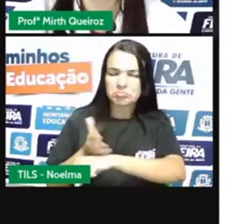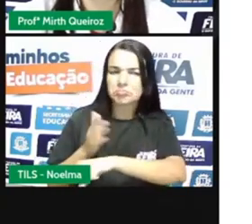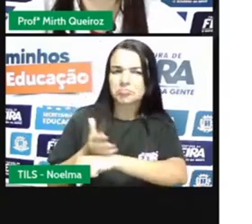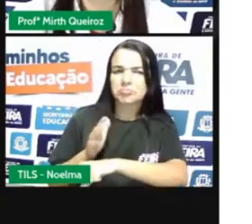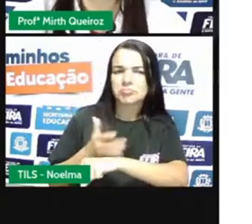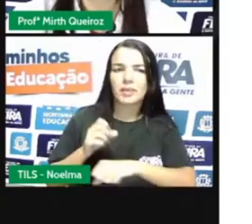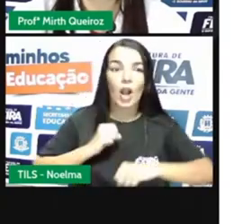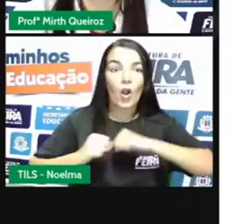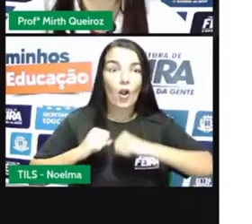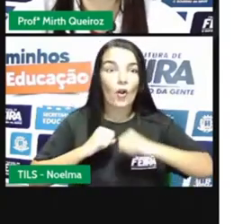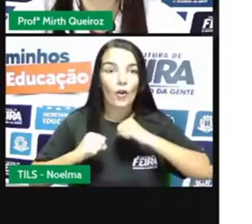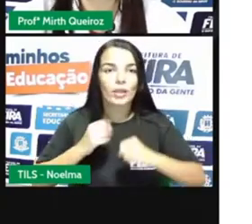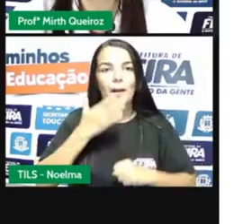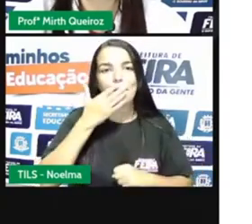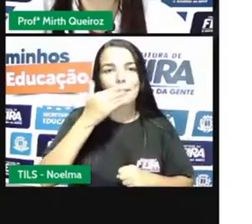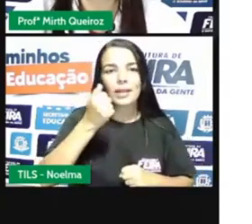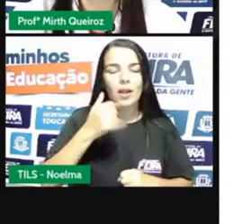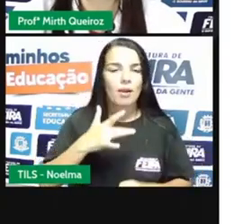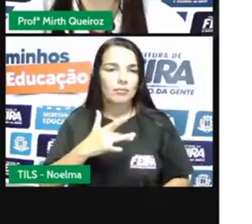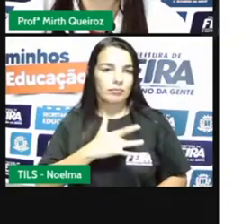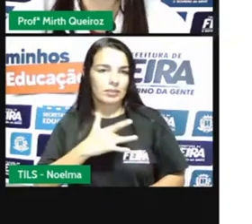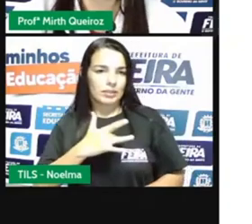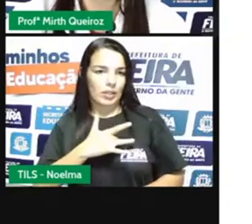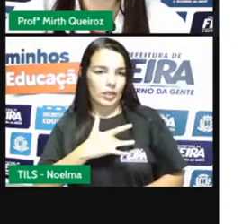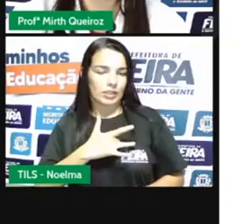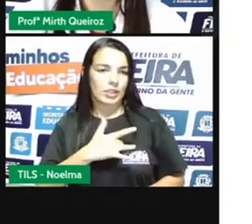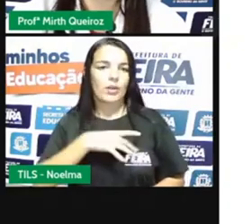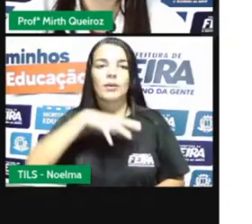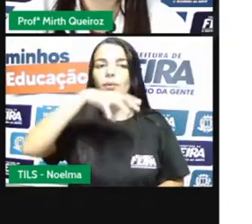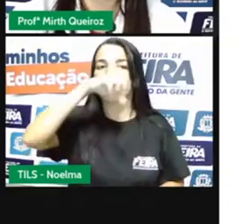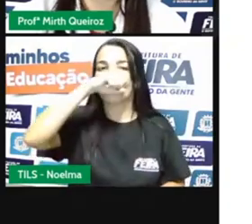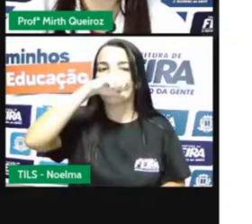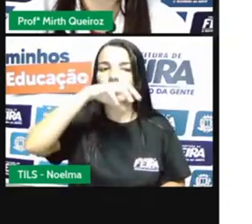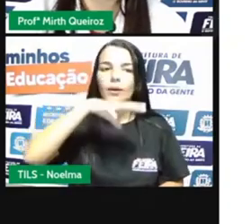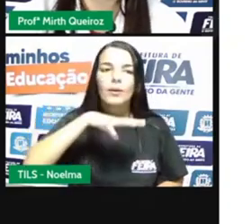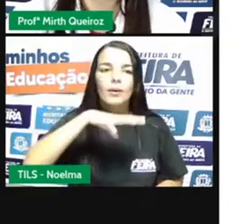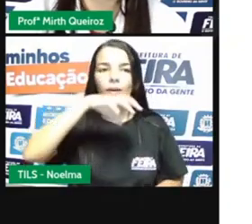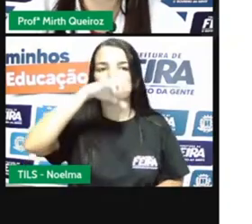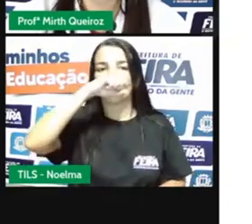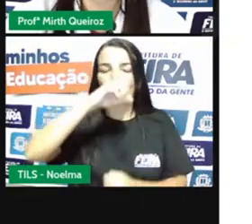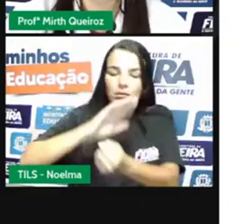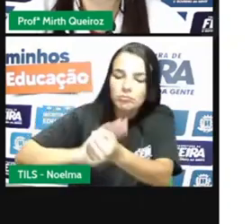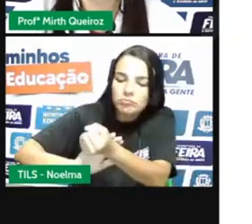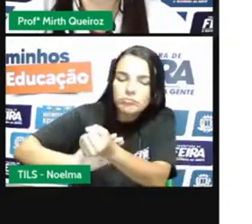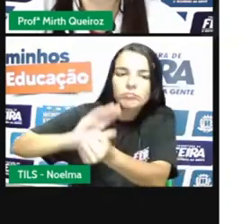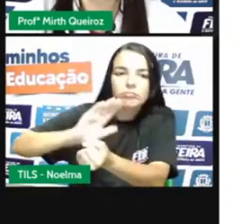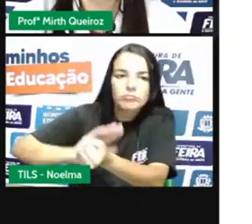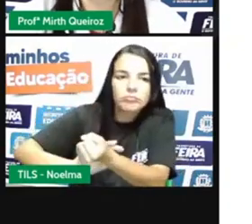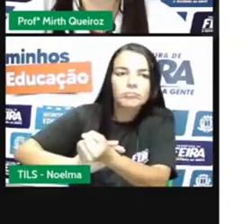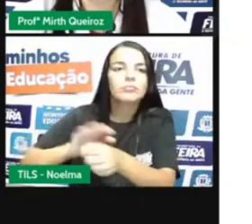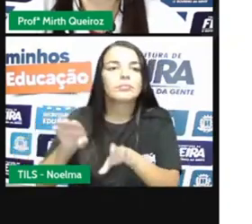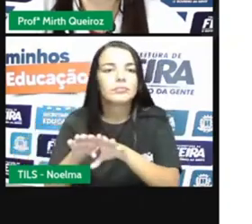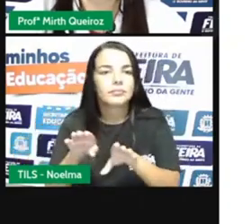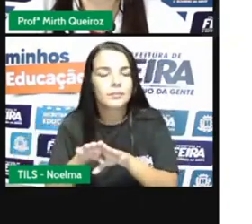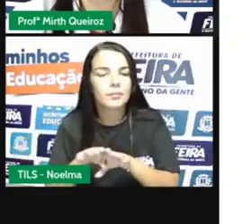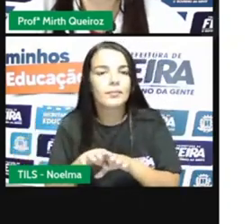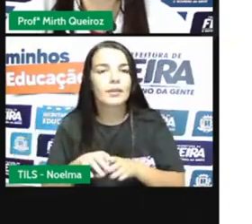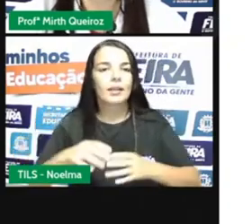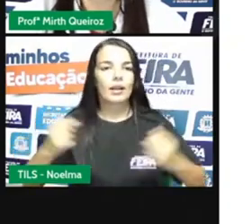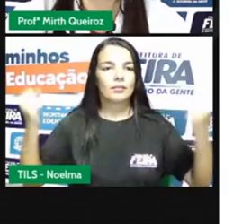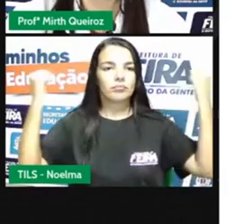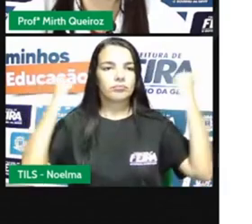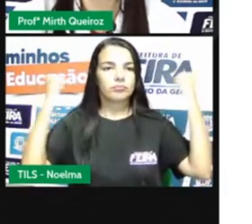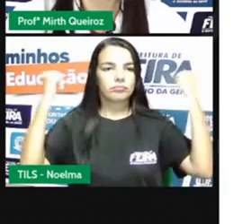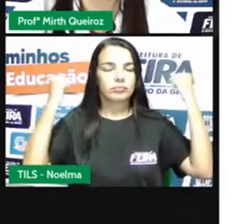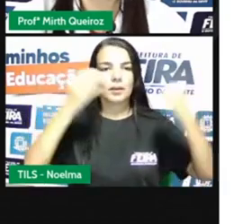corrida melhora a capacidade cardiorrespiratória, mantém um nível adequado de colesterol, aumenta o condicionamento físico,